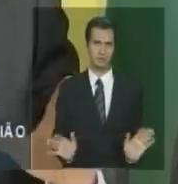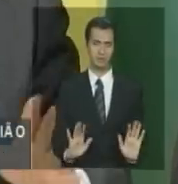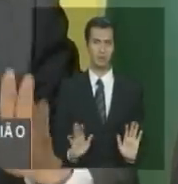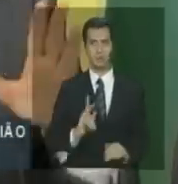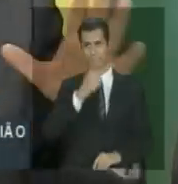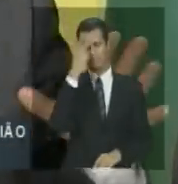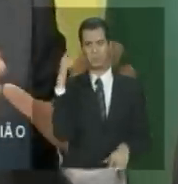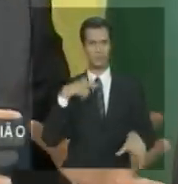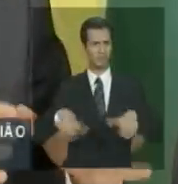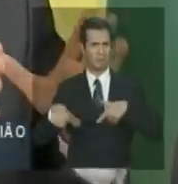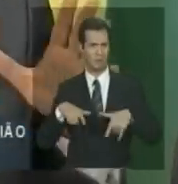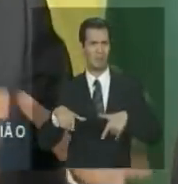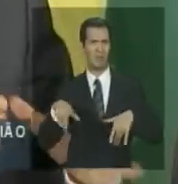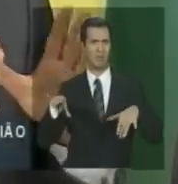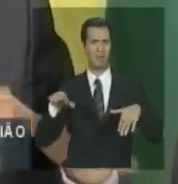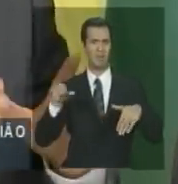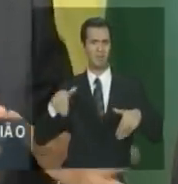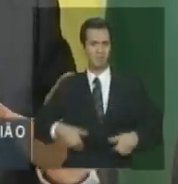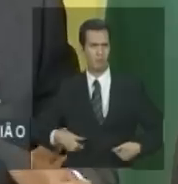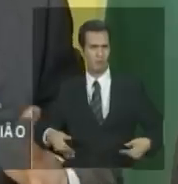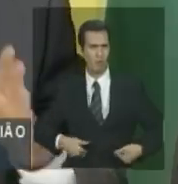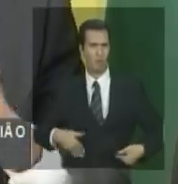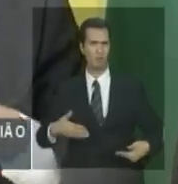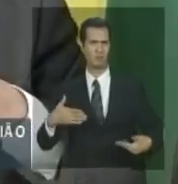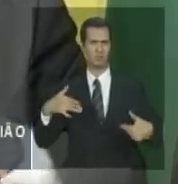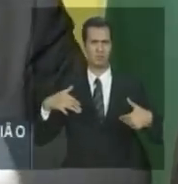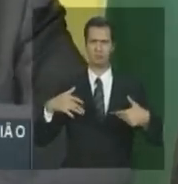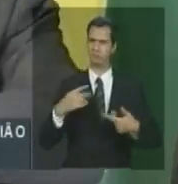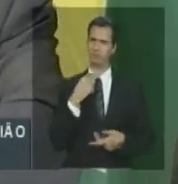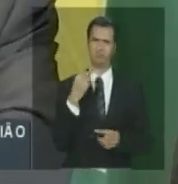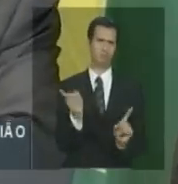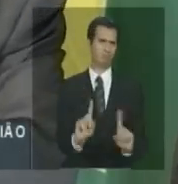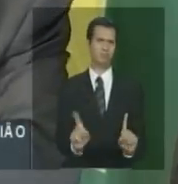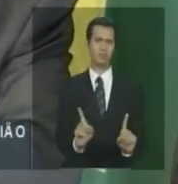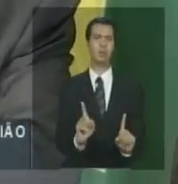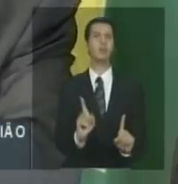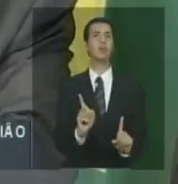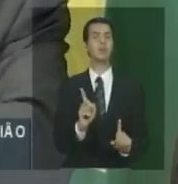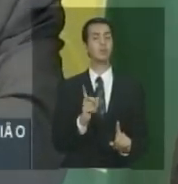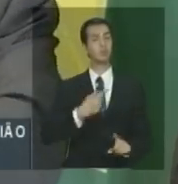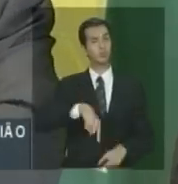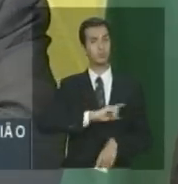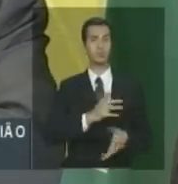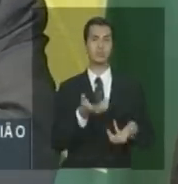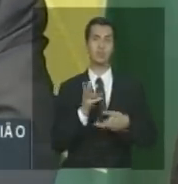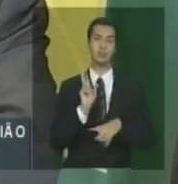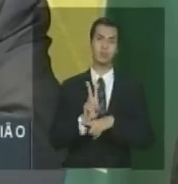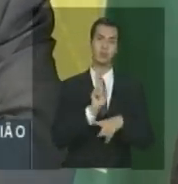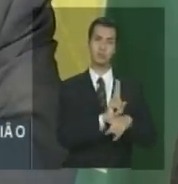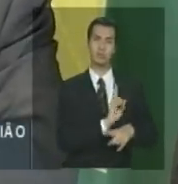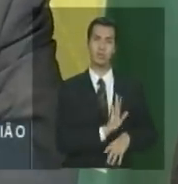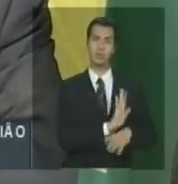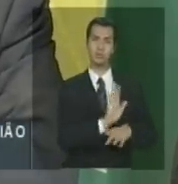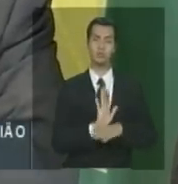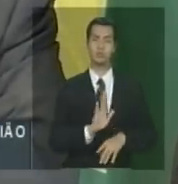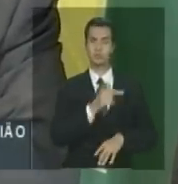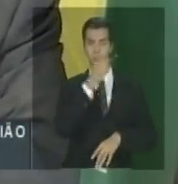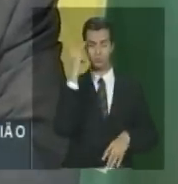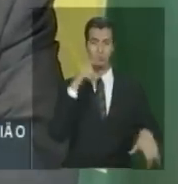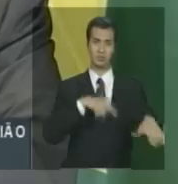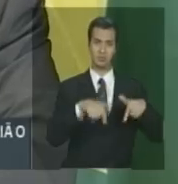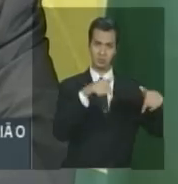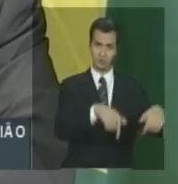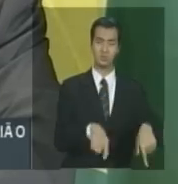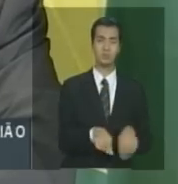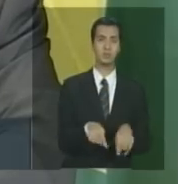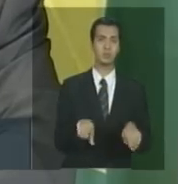trabalhador passar fome que nós vamos deixar o país competitivo, mas é com o trabalhador ganhando mais e exercendo